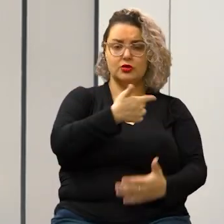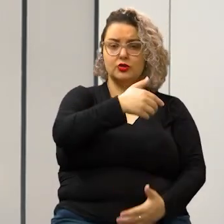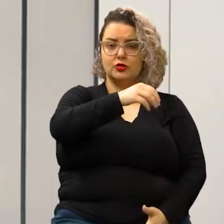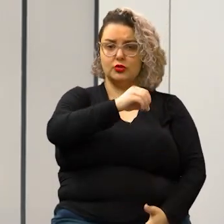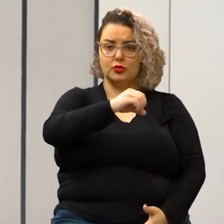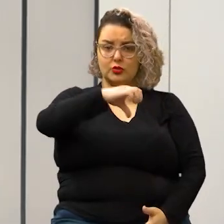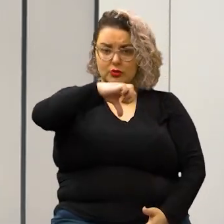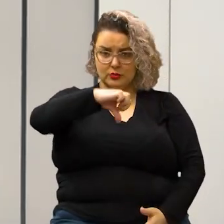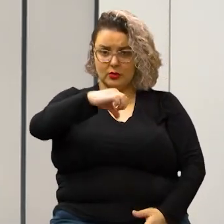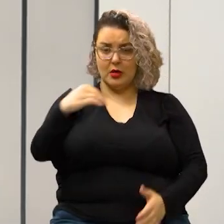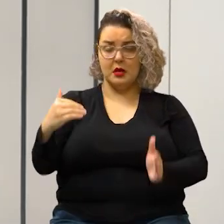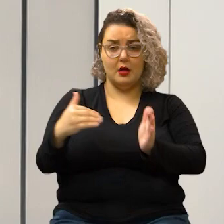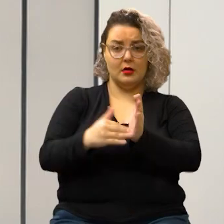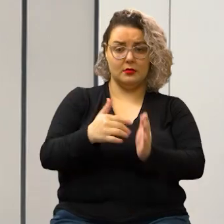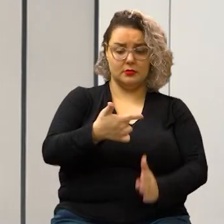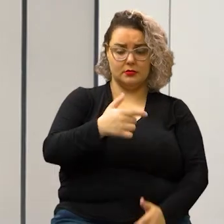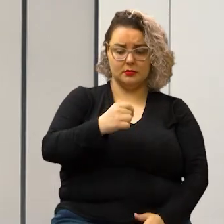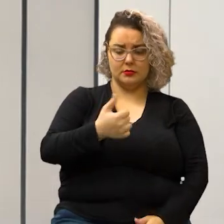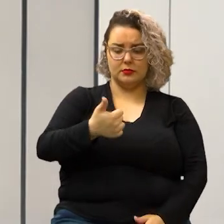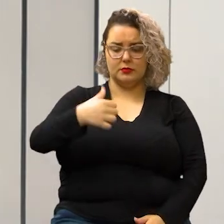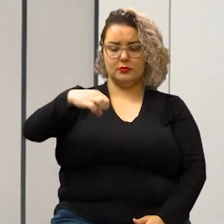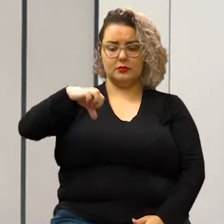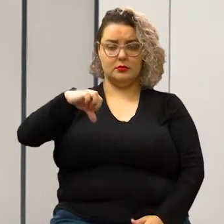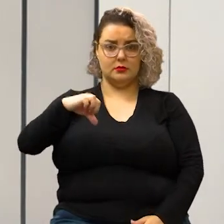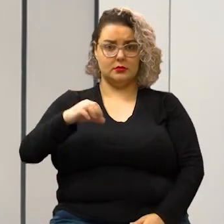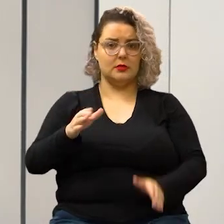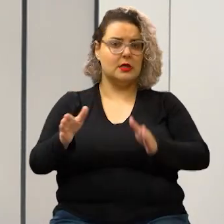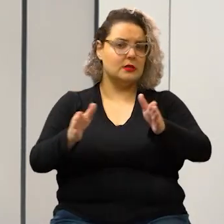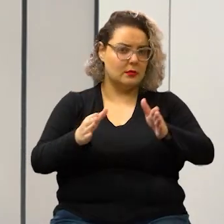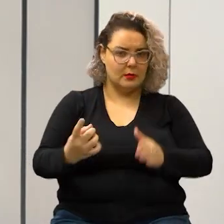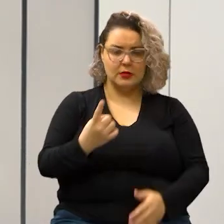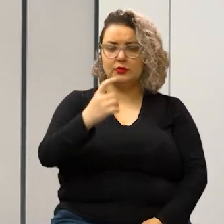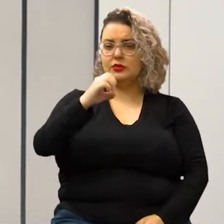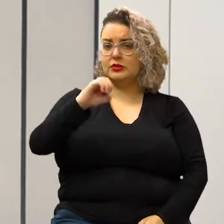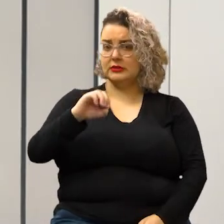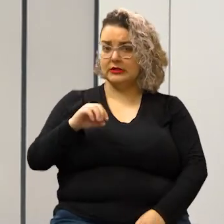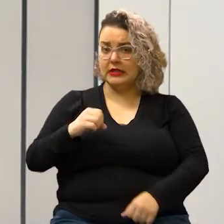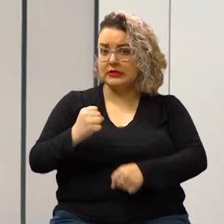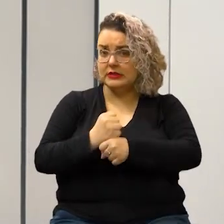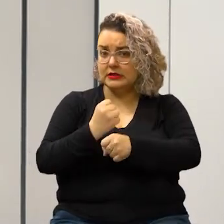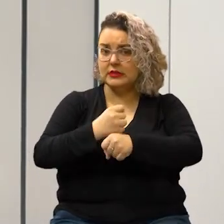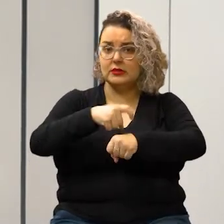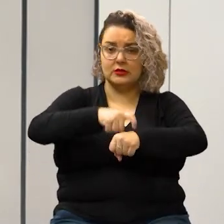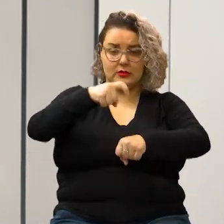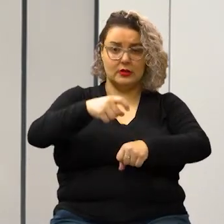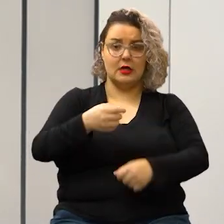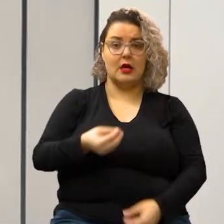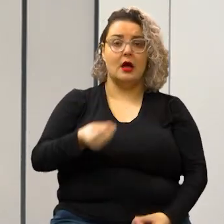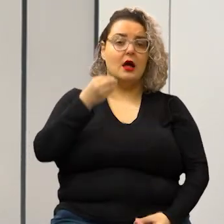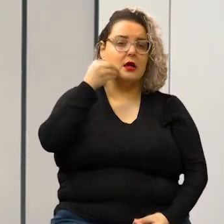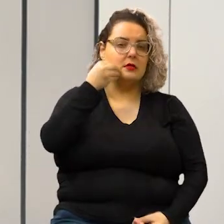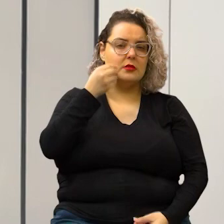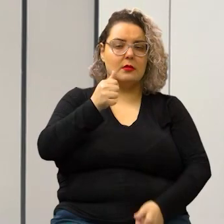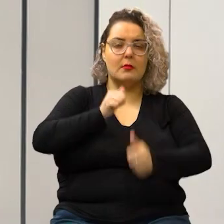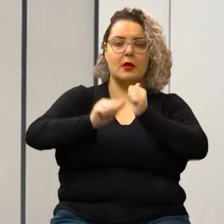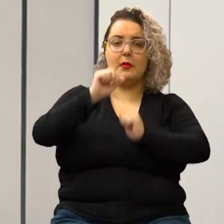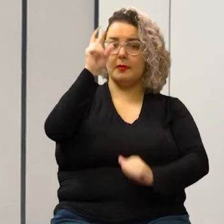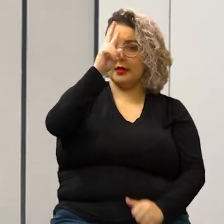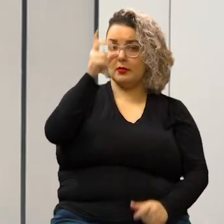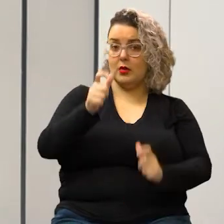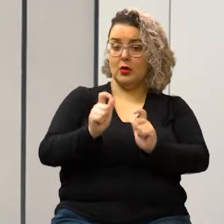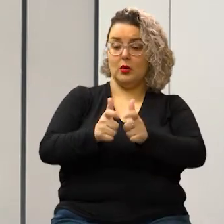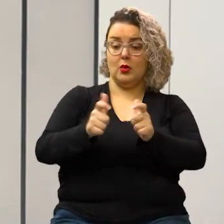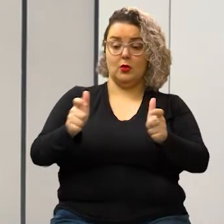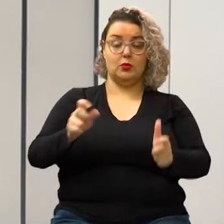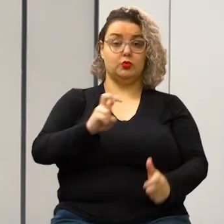2009 a 2019. Nesse período de 10 anos, a experimentação de bebida alcoólica cresceu